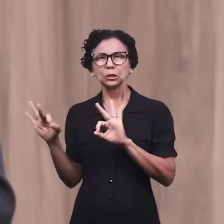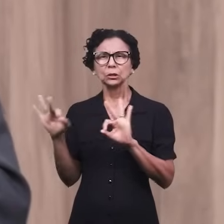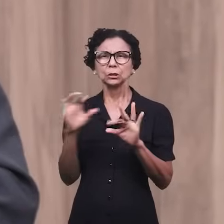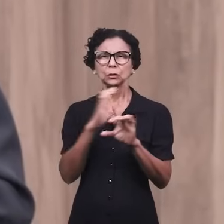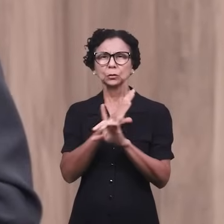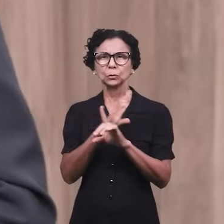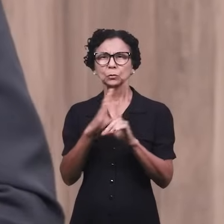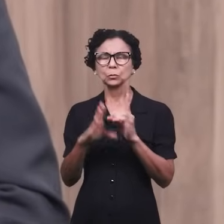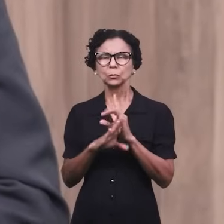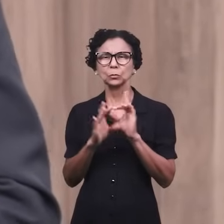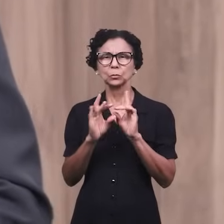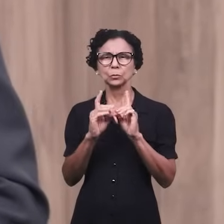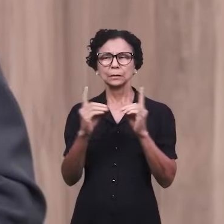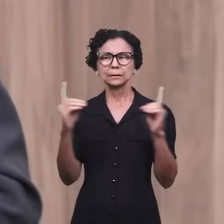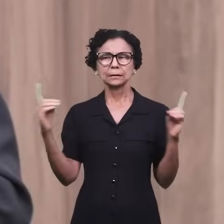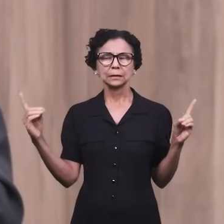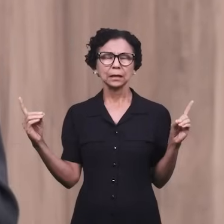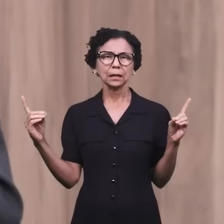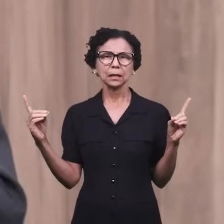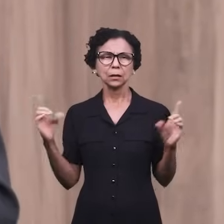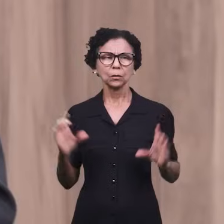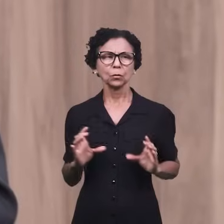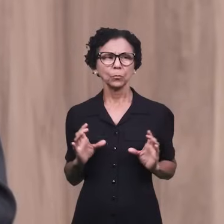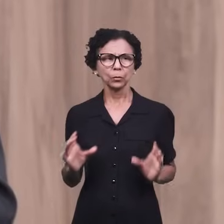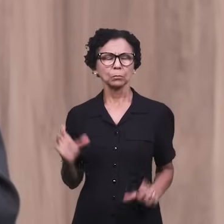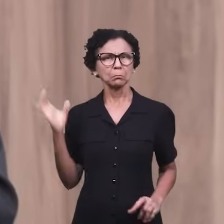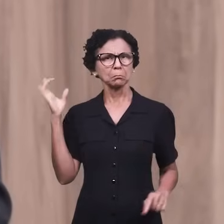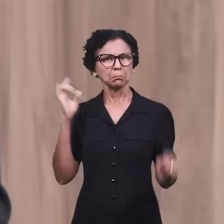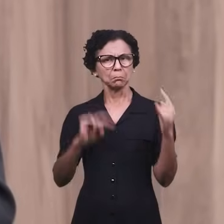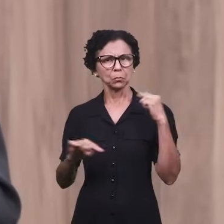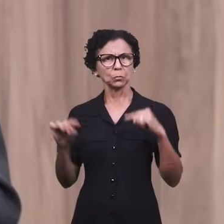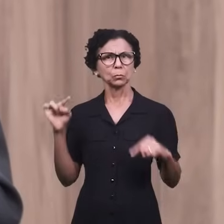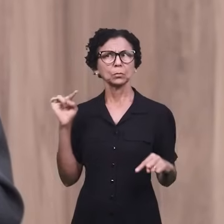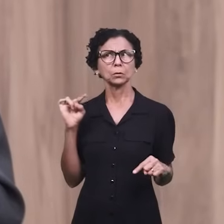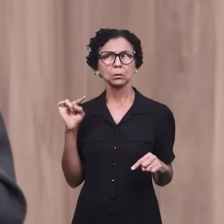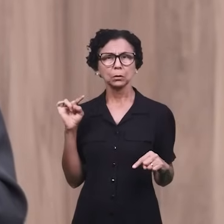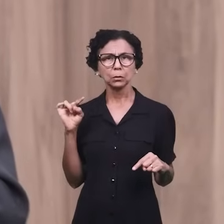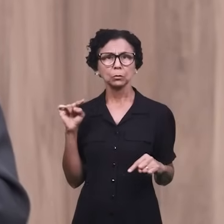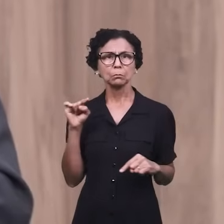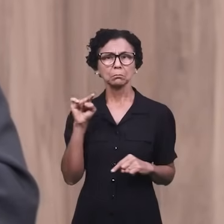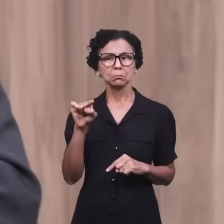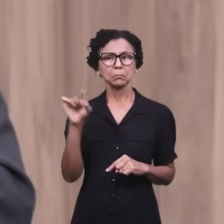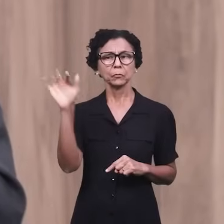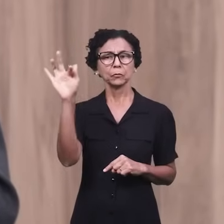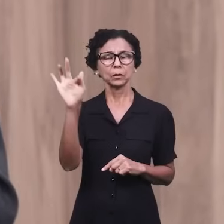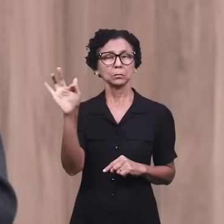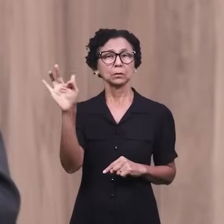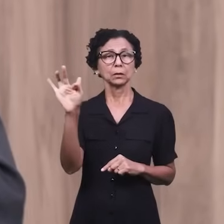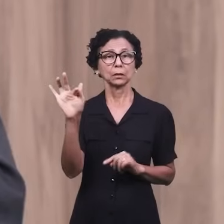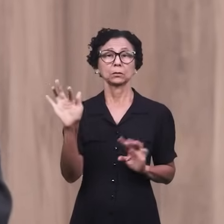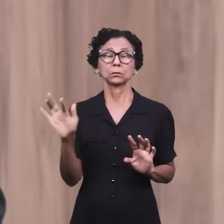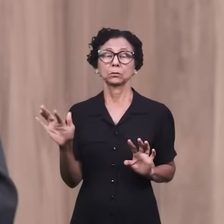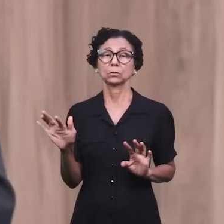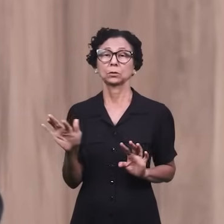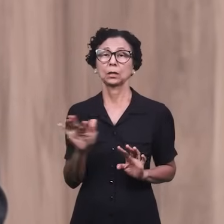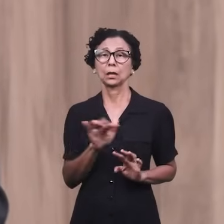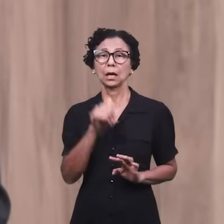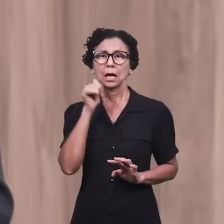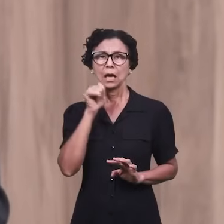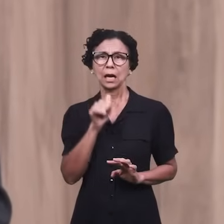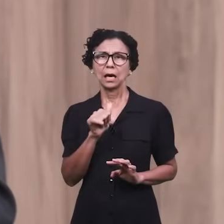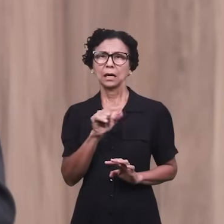o seu comportamento mudou por completo na faculdade e ela não